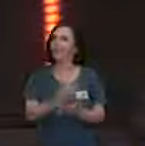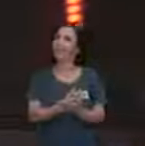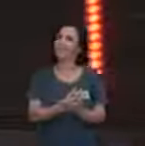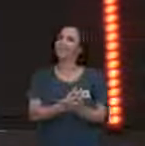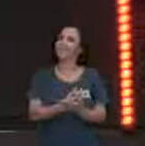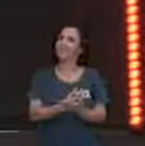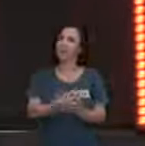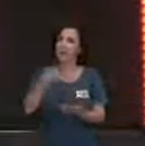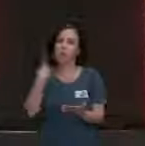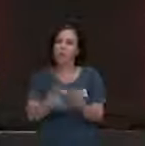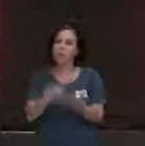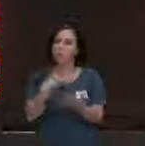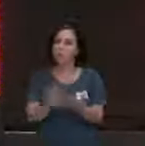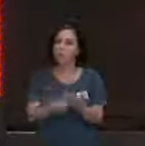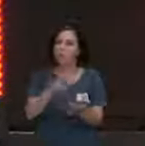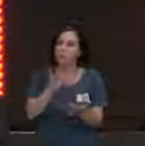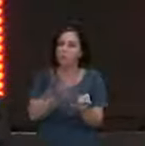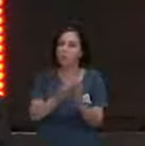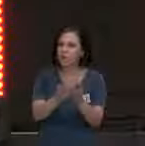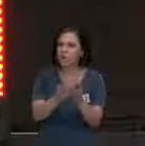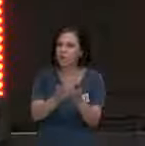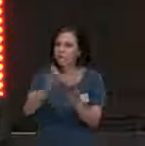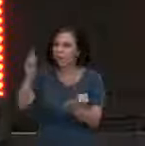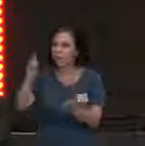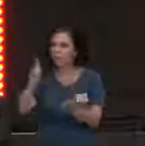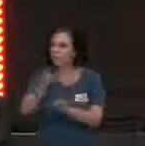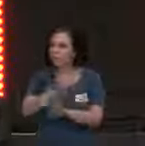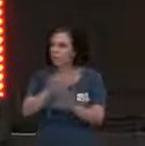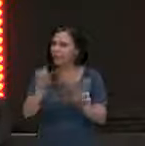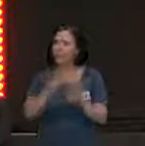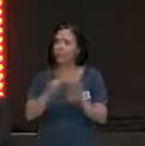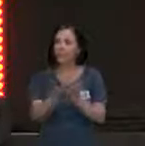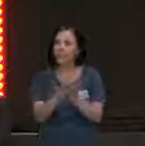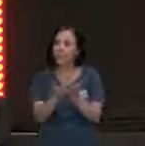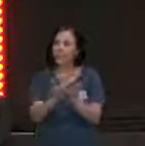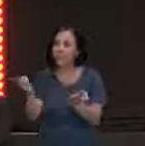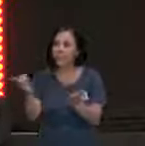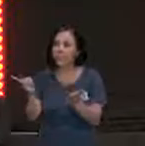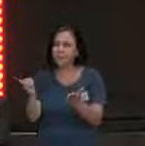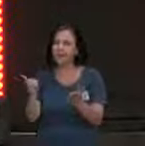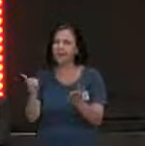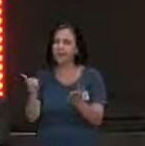palavra é a Bíblia a Bíblia não nos engana